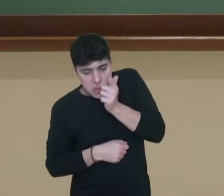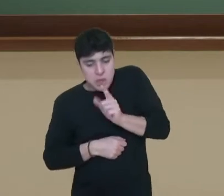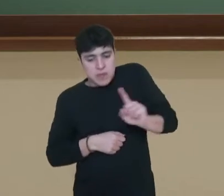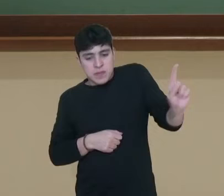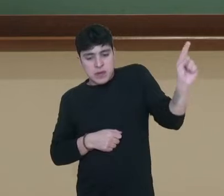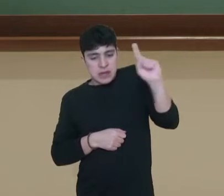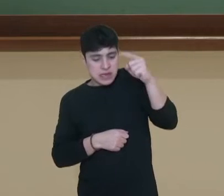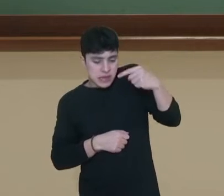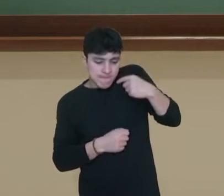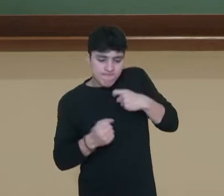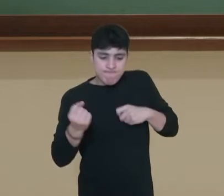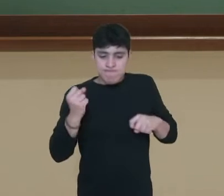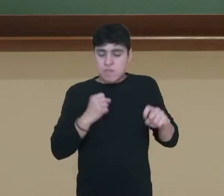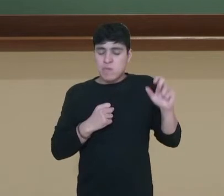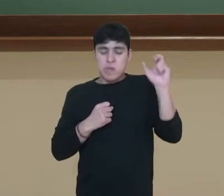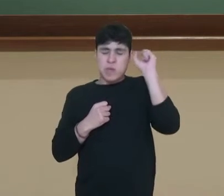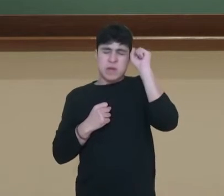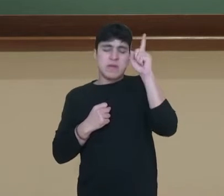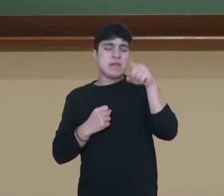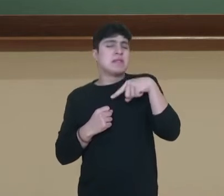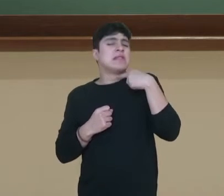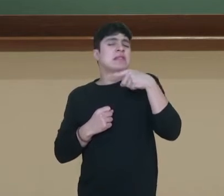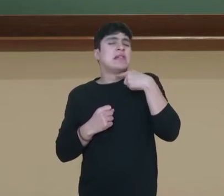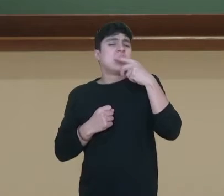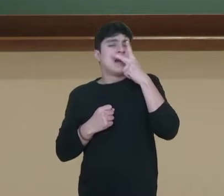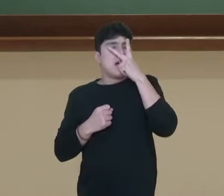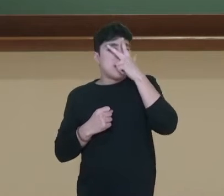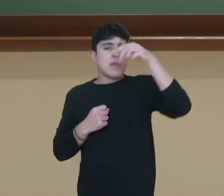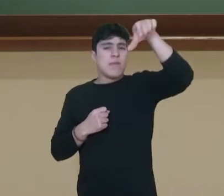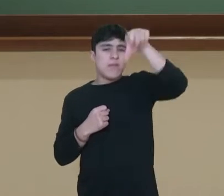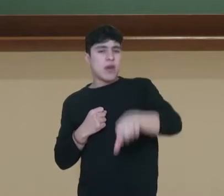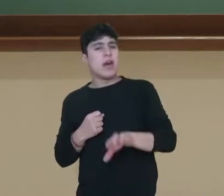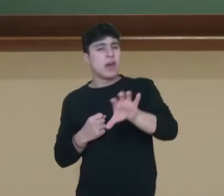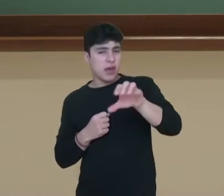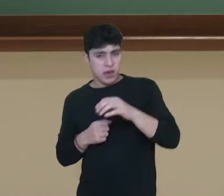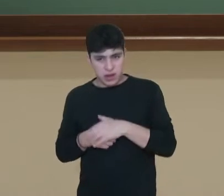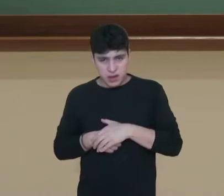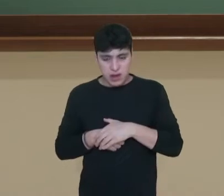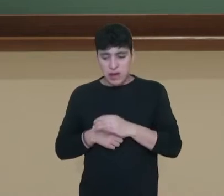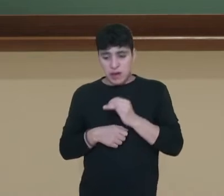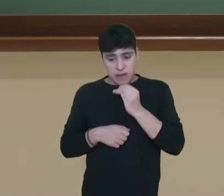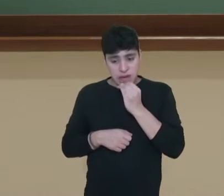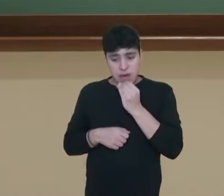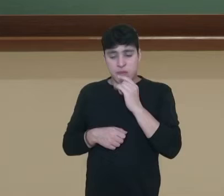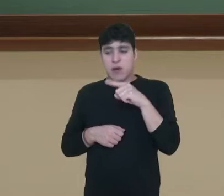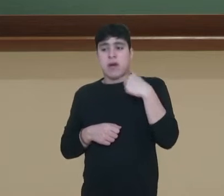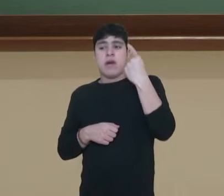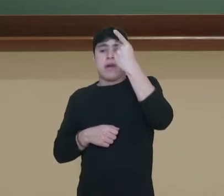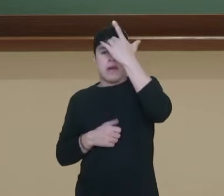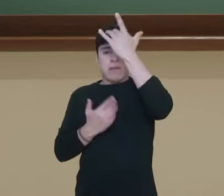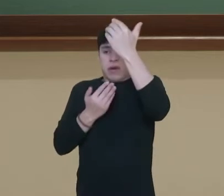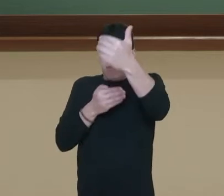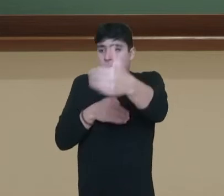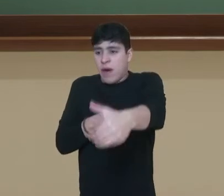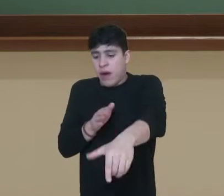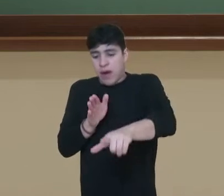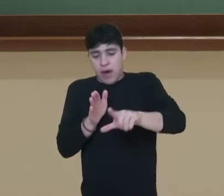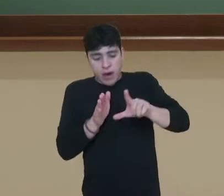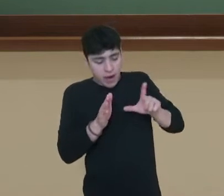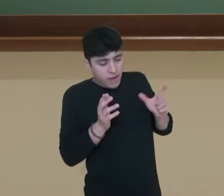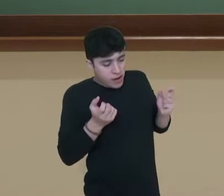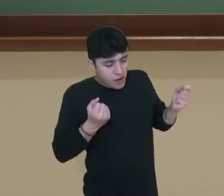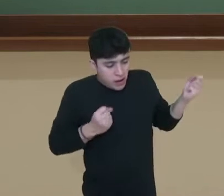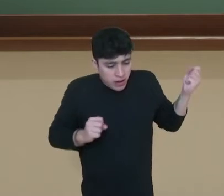não consegue dormir. Acho que uma das piores coisas é isso, a gente vai fazer uma prova super importante e a gente fica ansioso antes